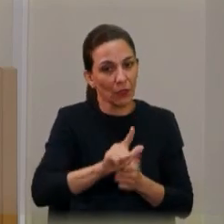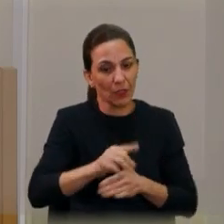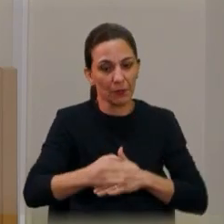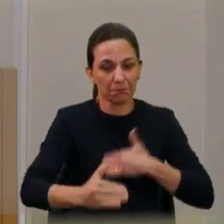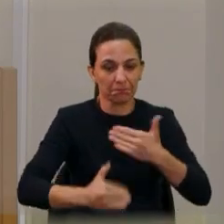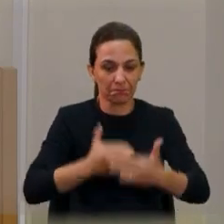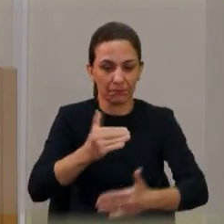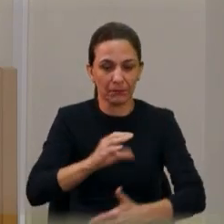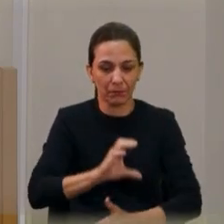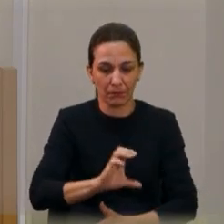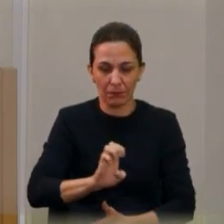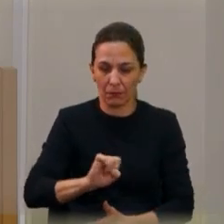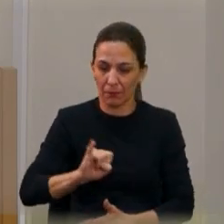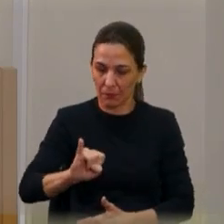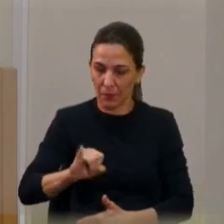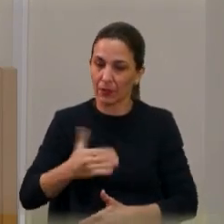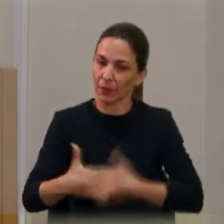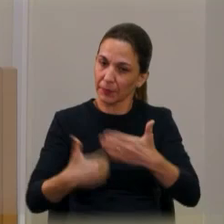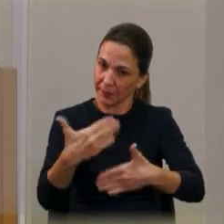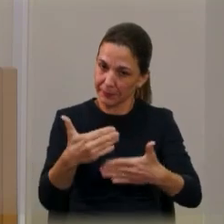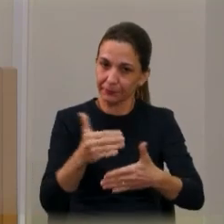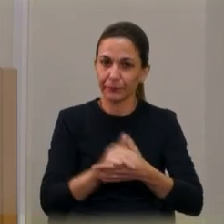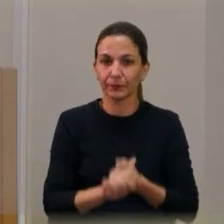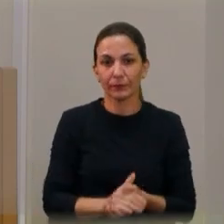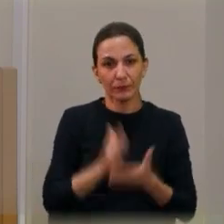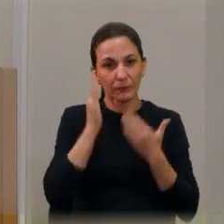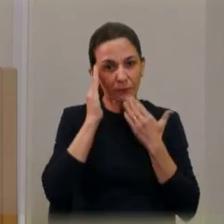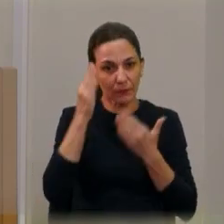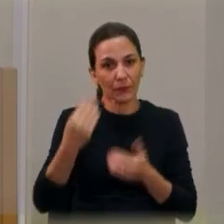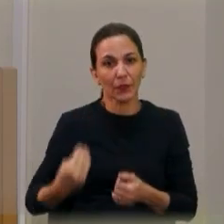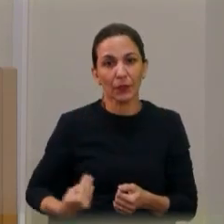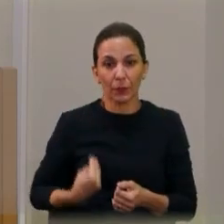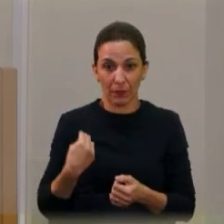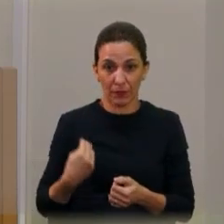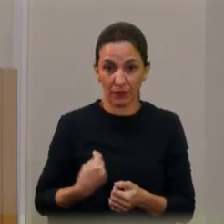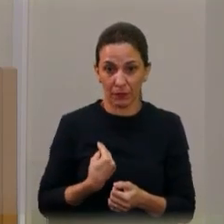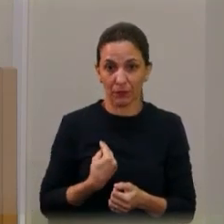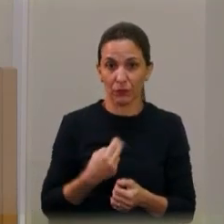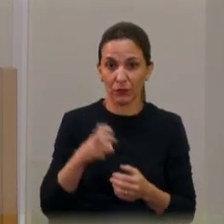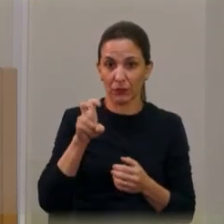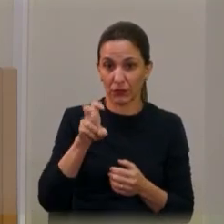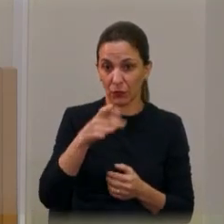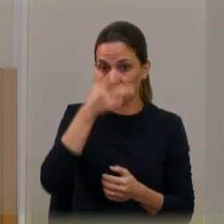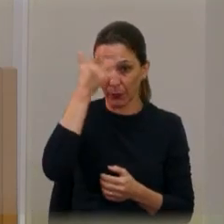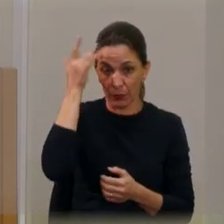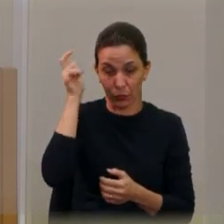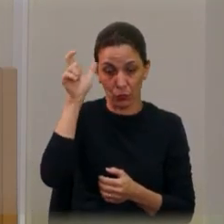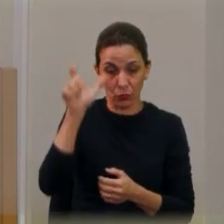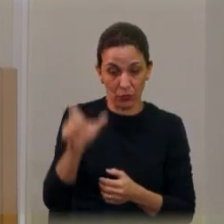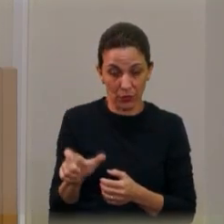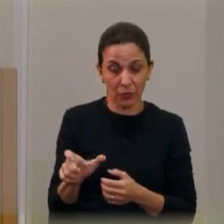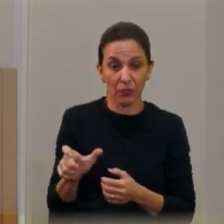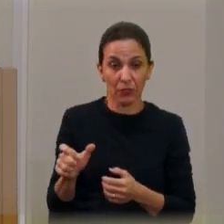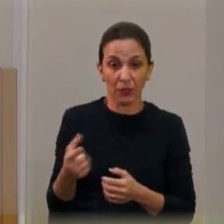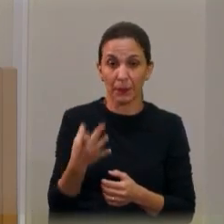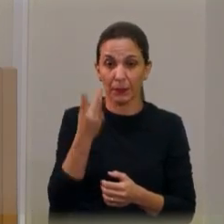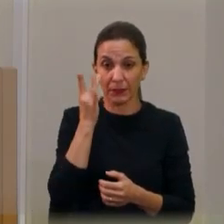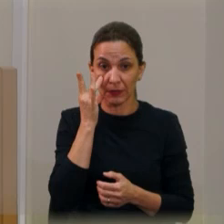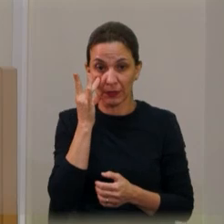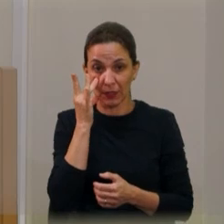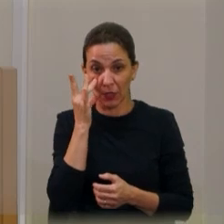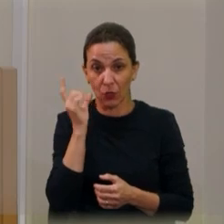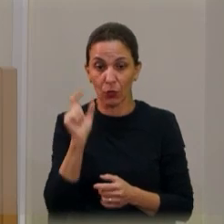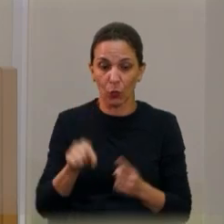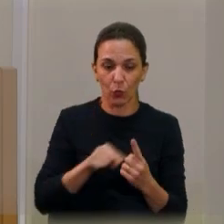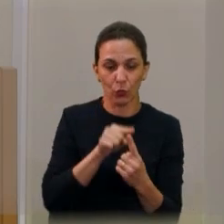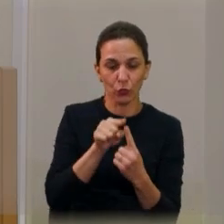passos da CEI então quero agradecer a participação das cinco pessoas que estiveram aqui com a gente e dizer que